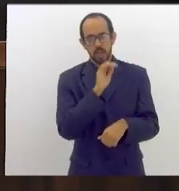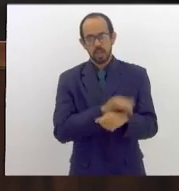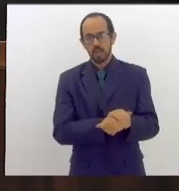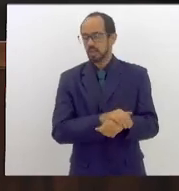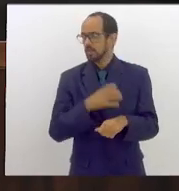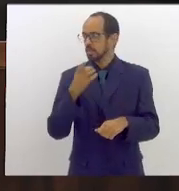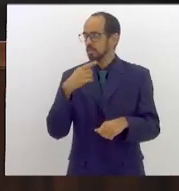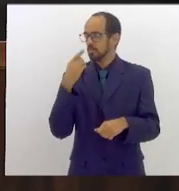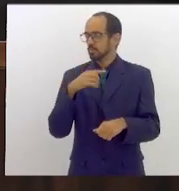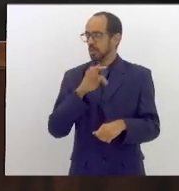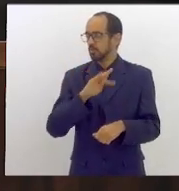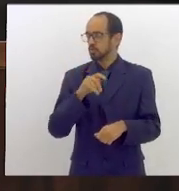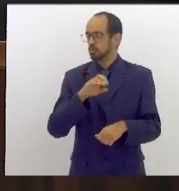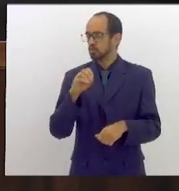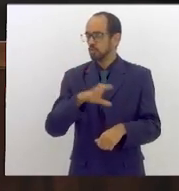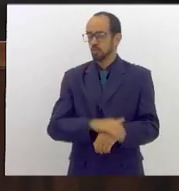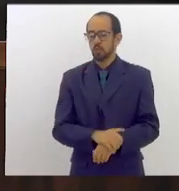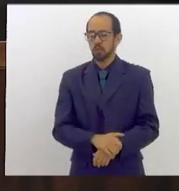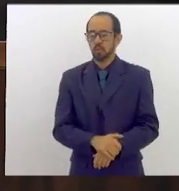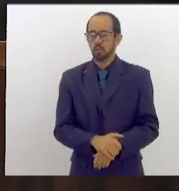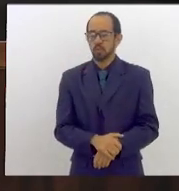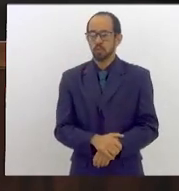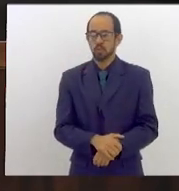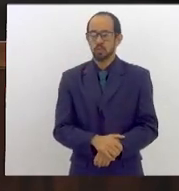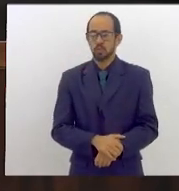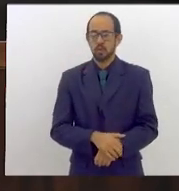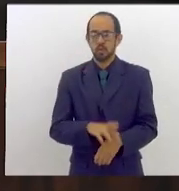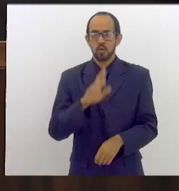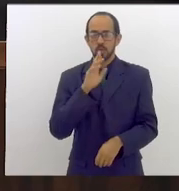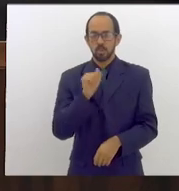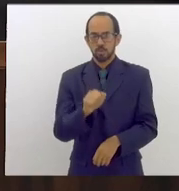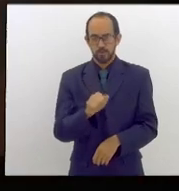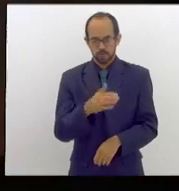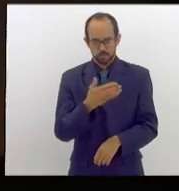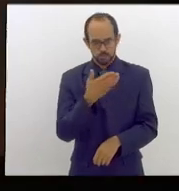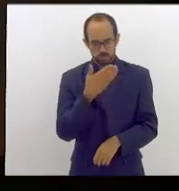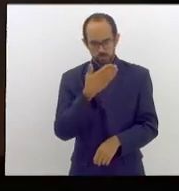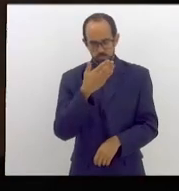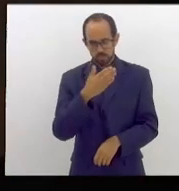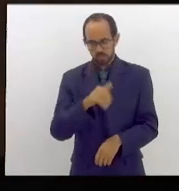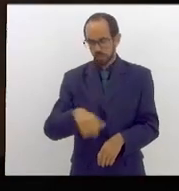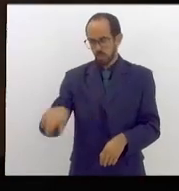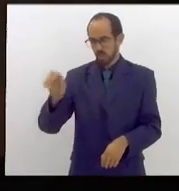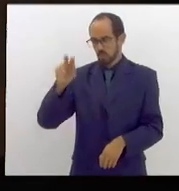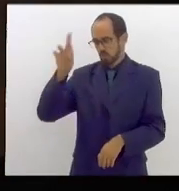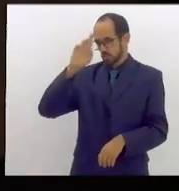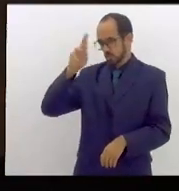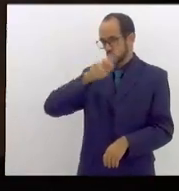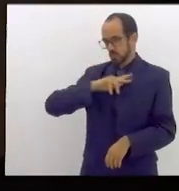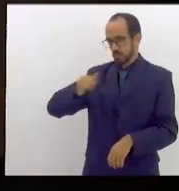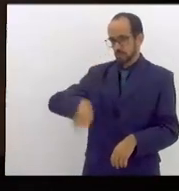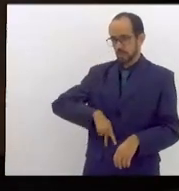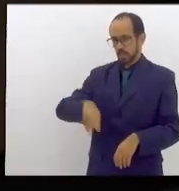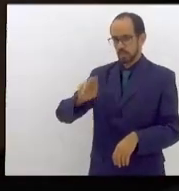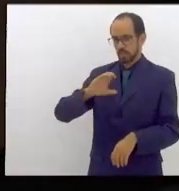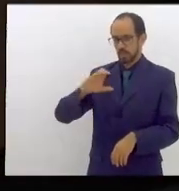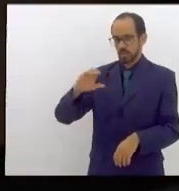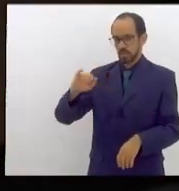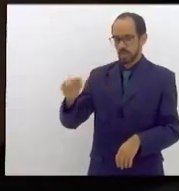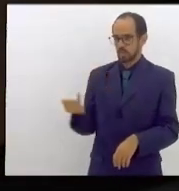Chico Machado Deputado Rodrigo Amorim senhor presidente o parecer pela